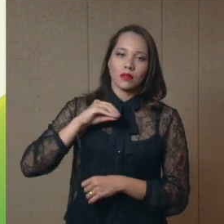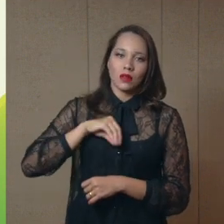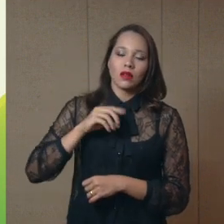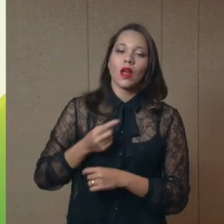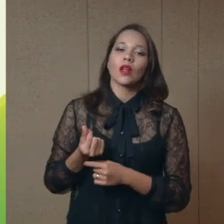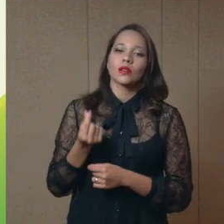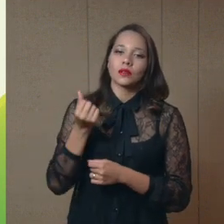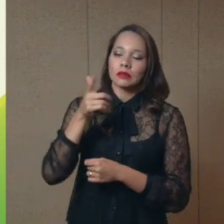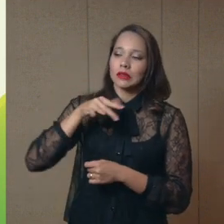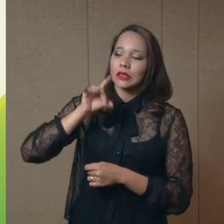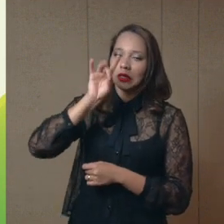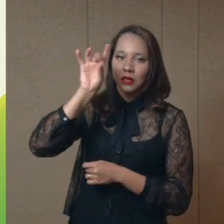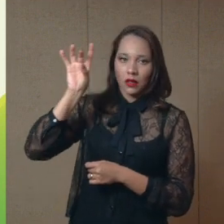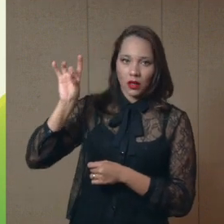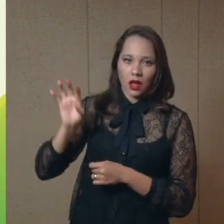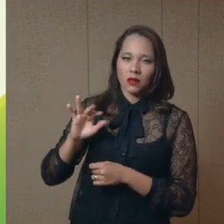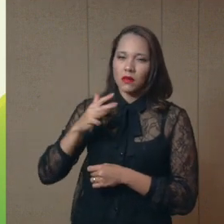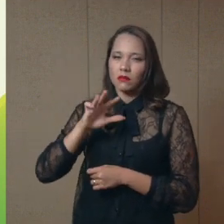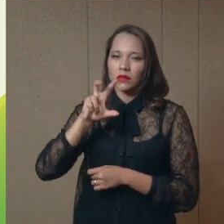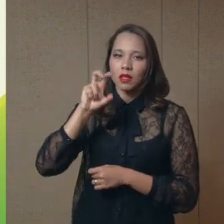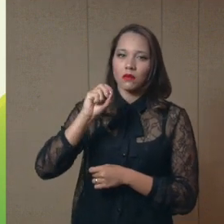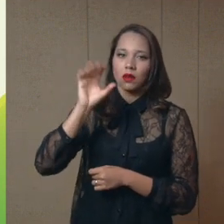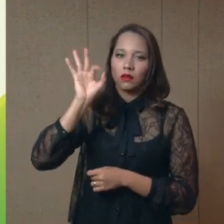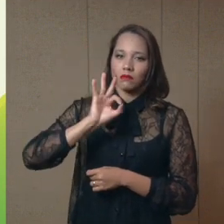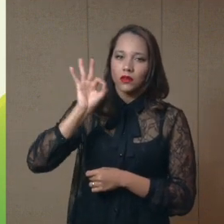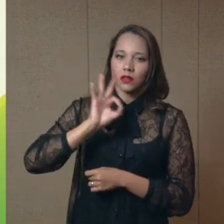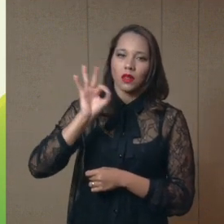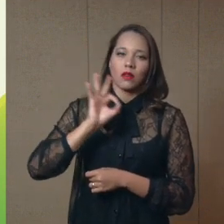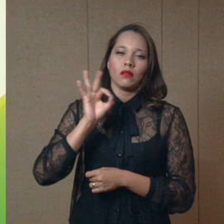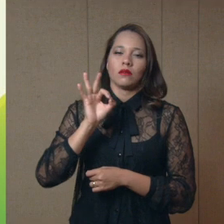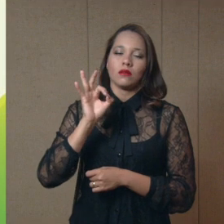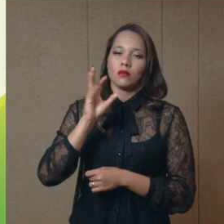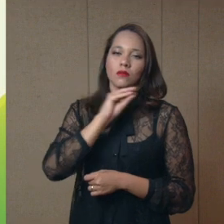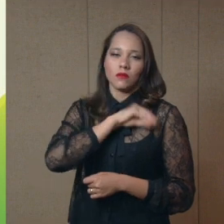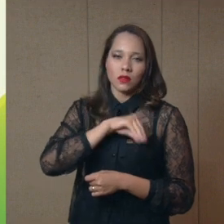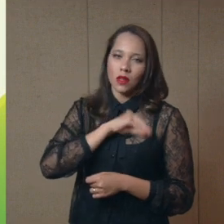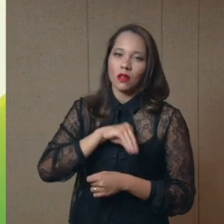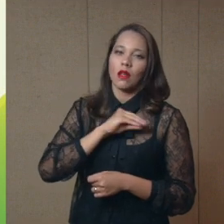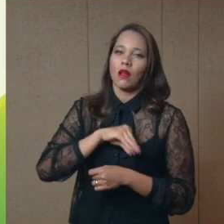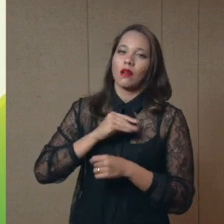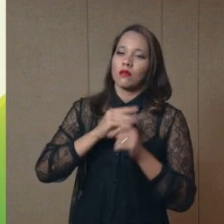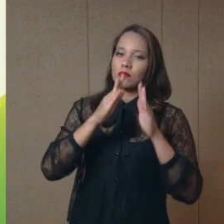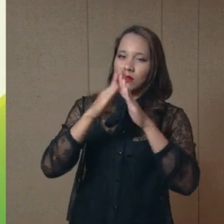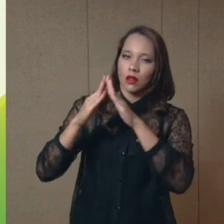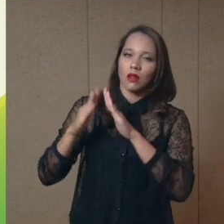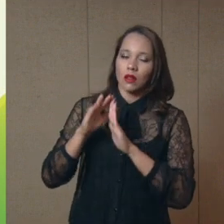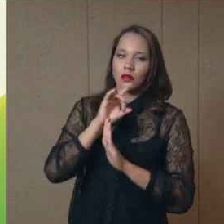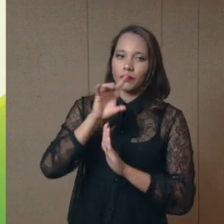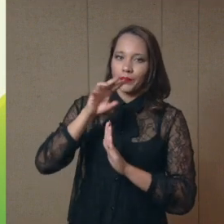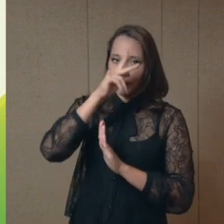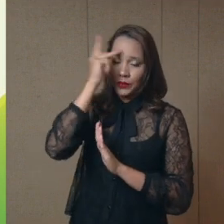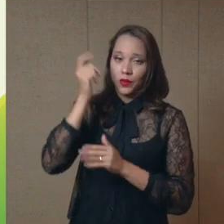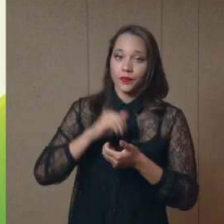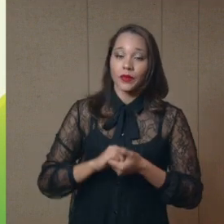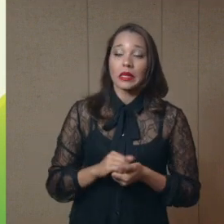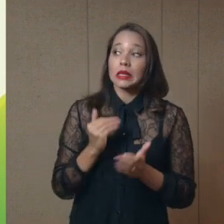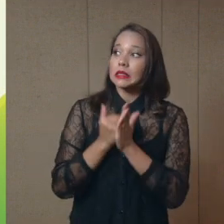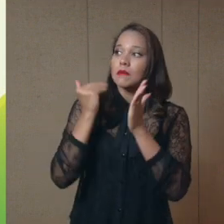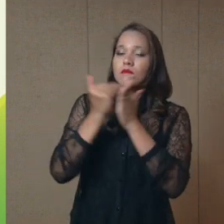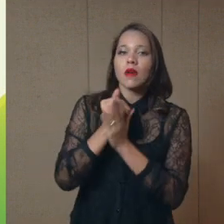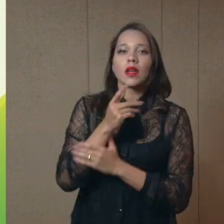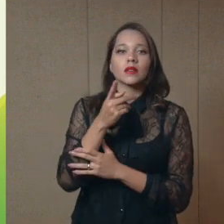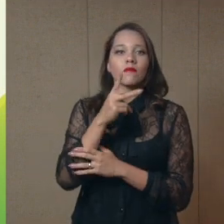gente está falando aí na entre até 50% do do rendimento domiciliar do país e quanto mais